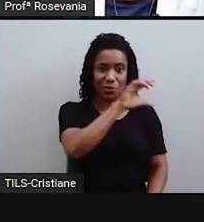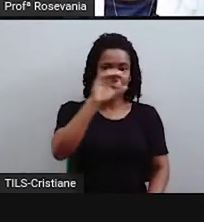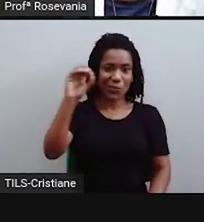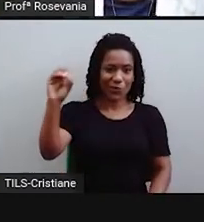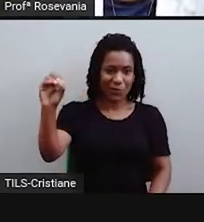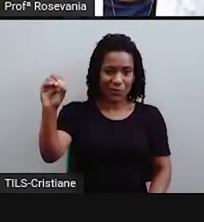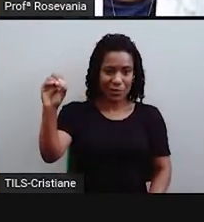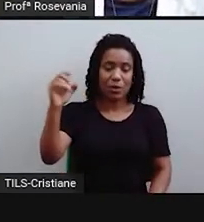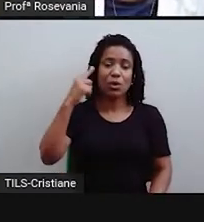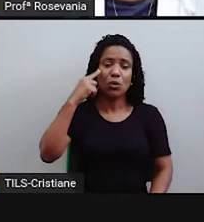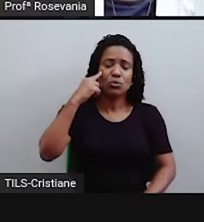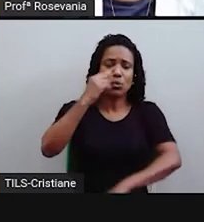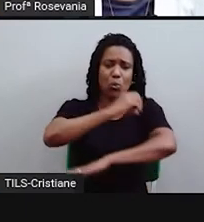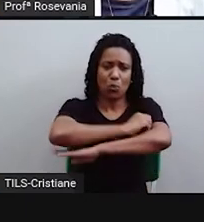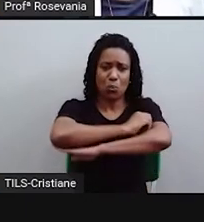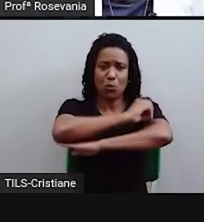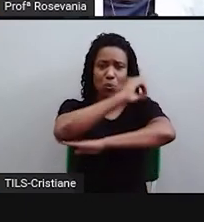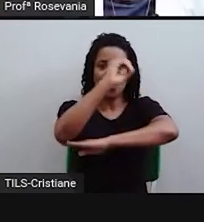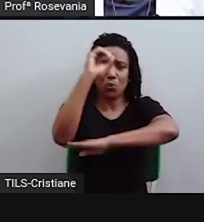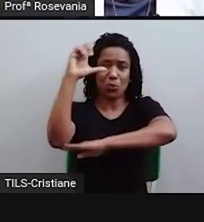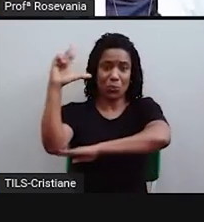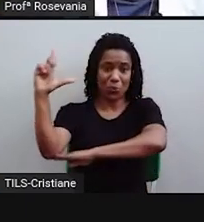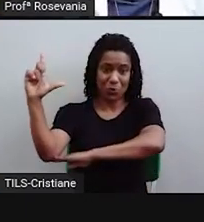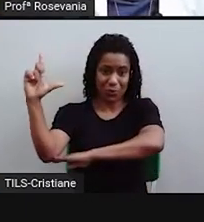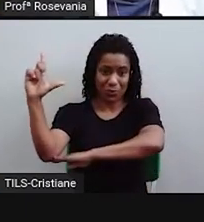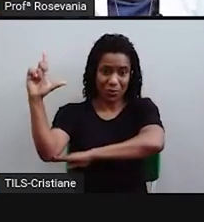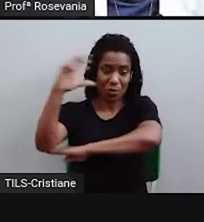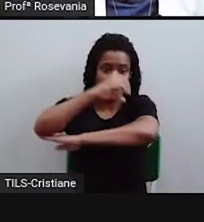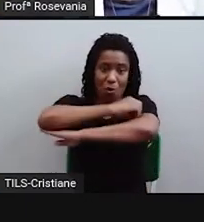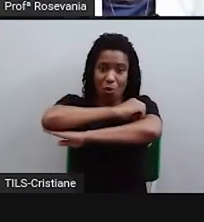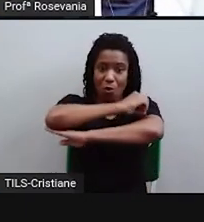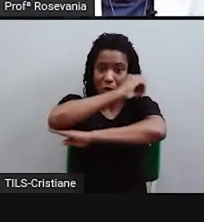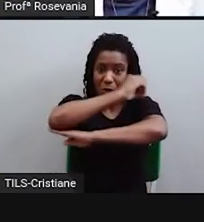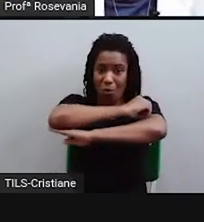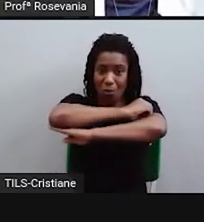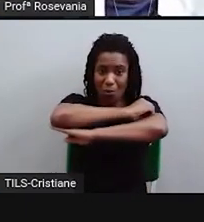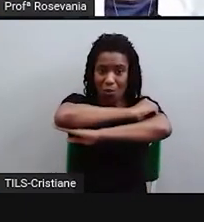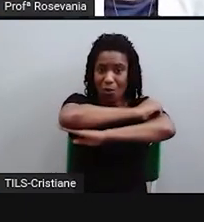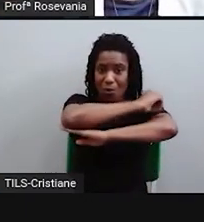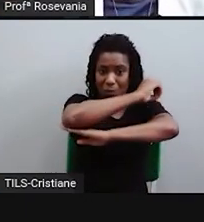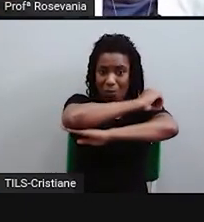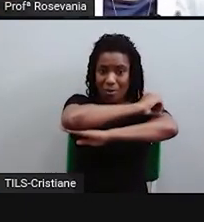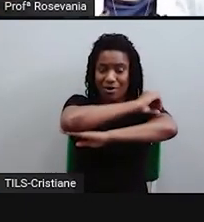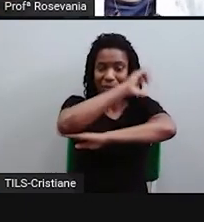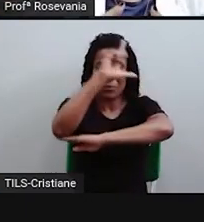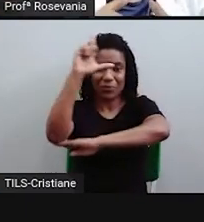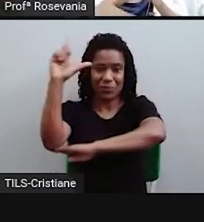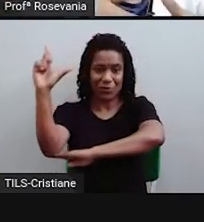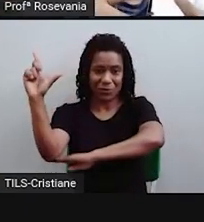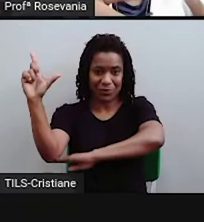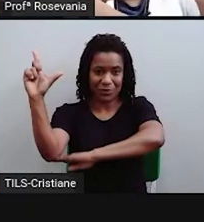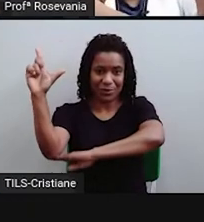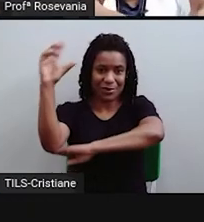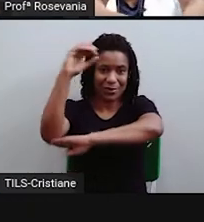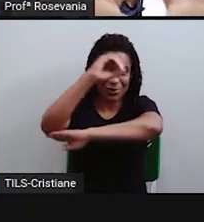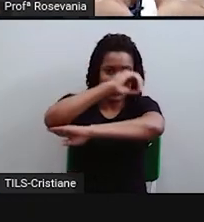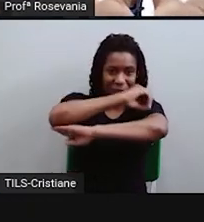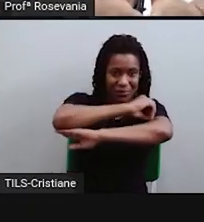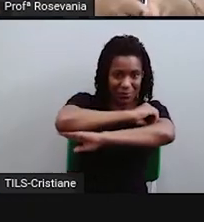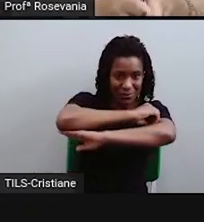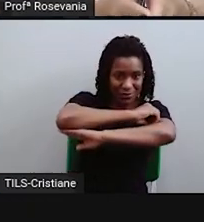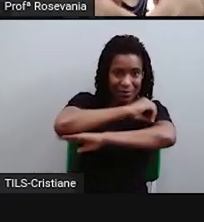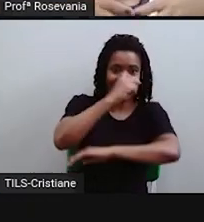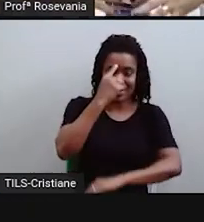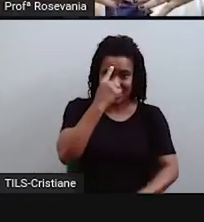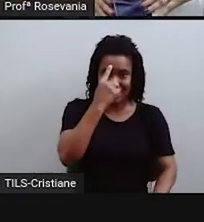lado onde o sol se põe, embora dizer assim, né? Então, o sol nasce no leste e se põe no oeste. Tudo que está à minha